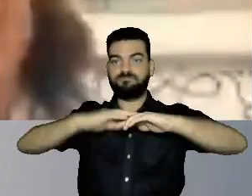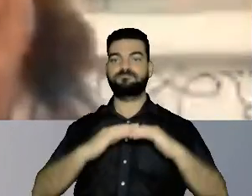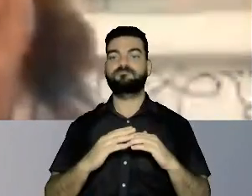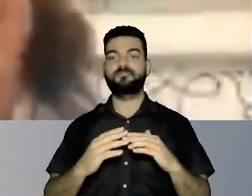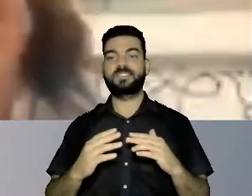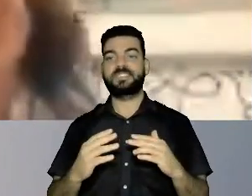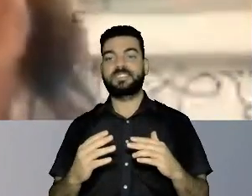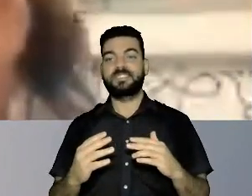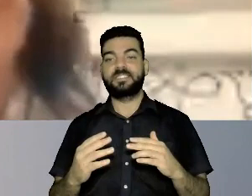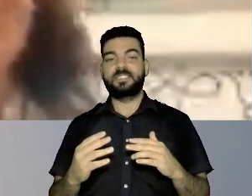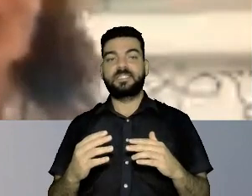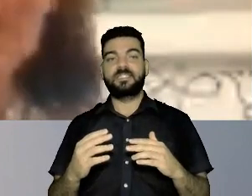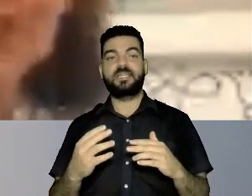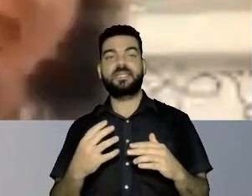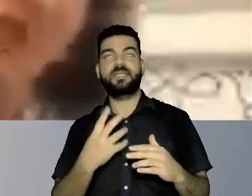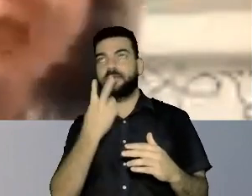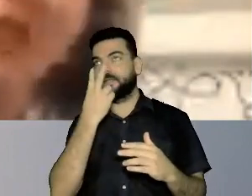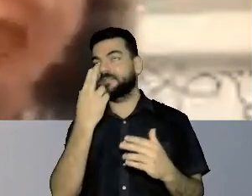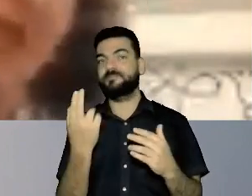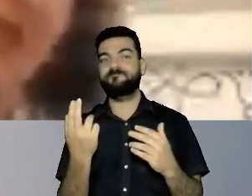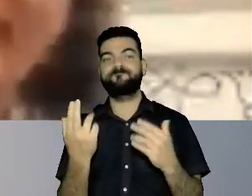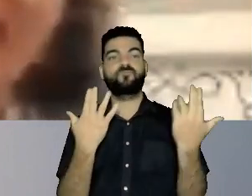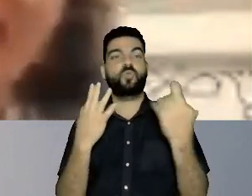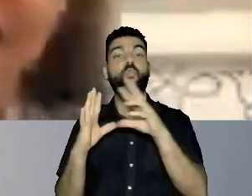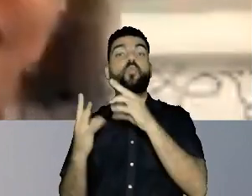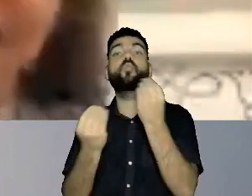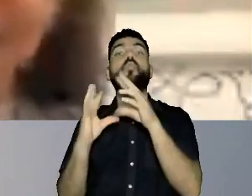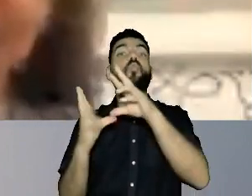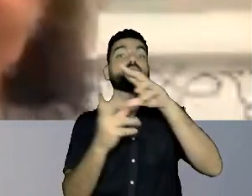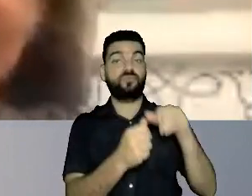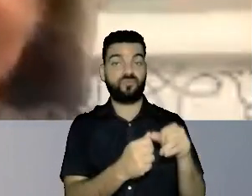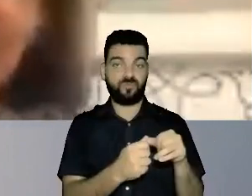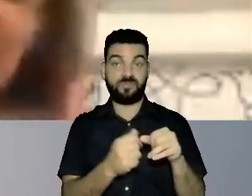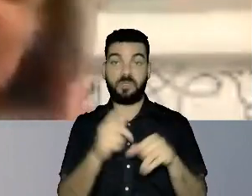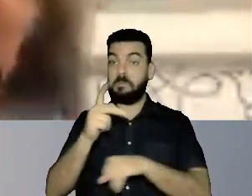você vê que, assim, às vezes o artista tem essa